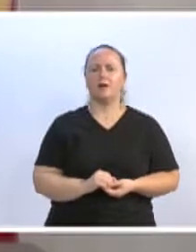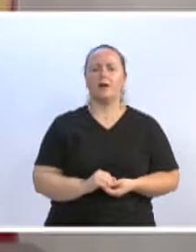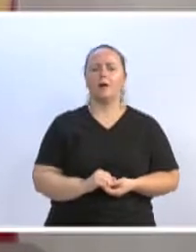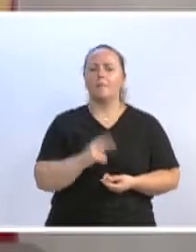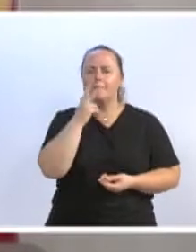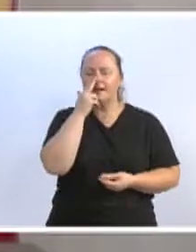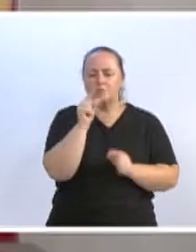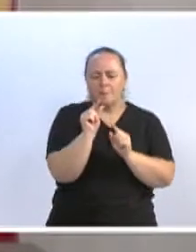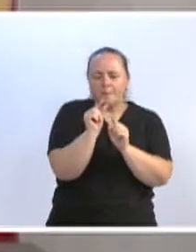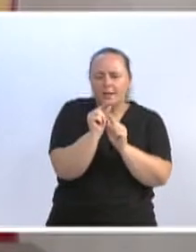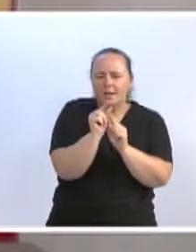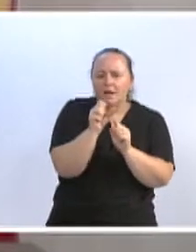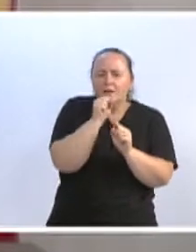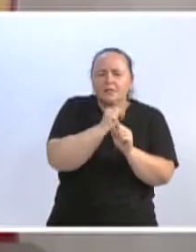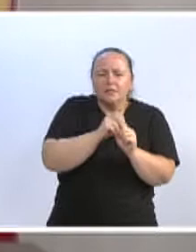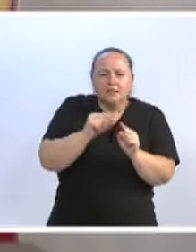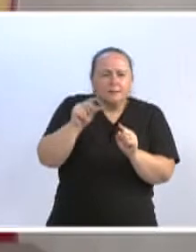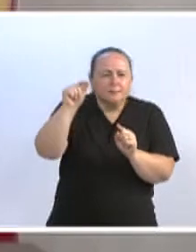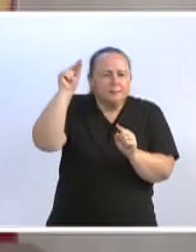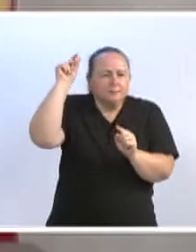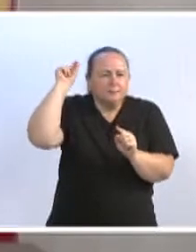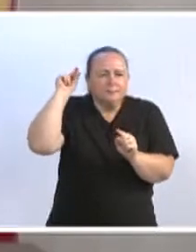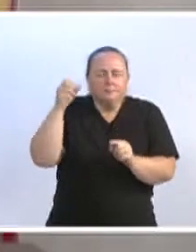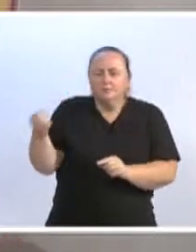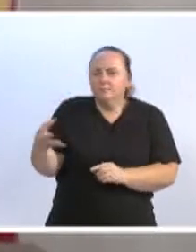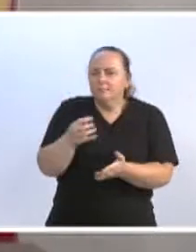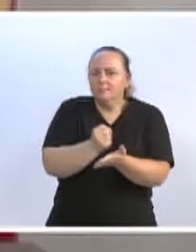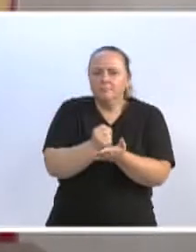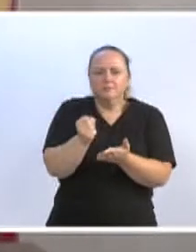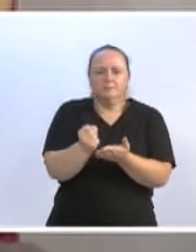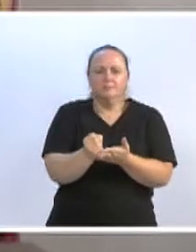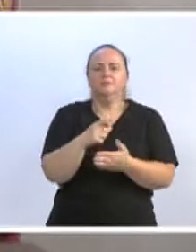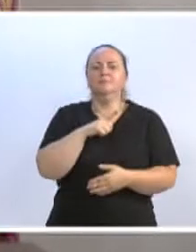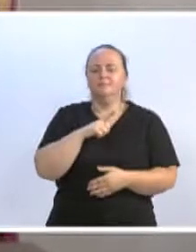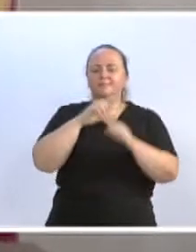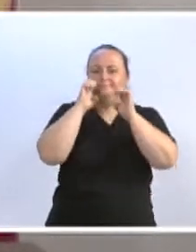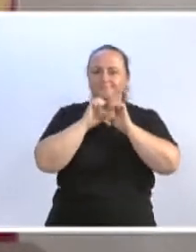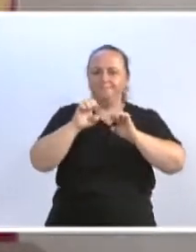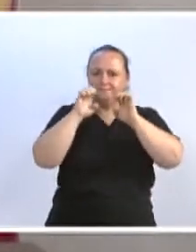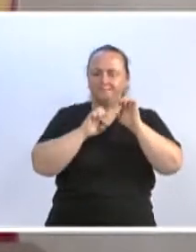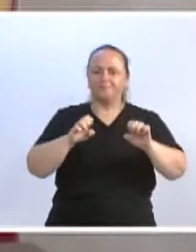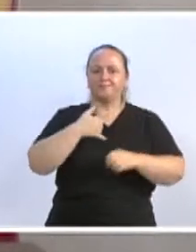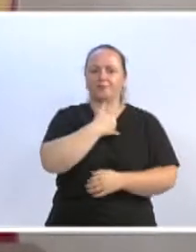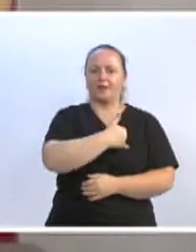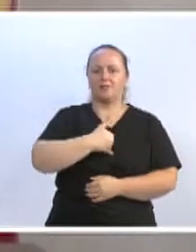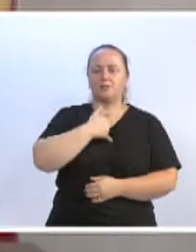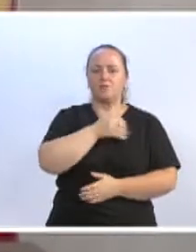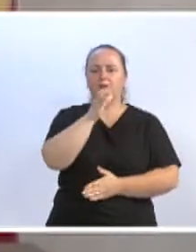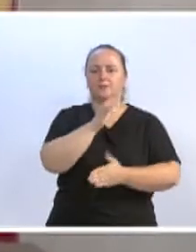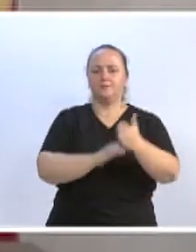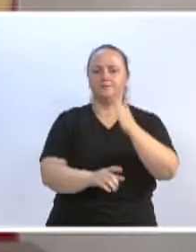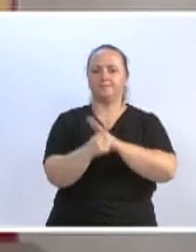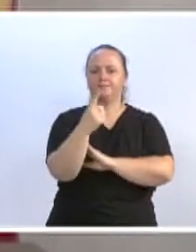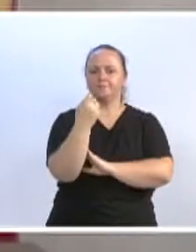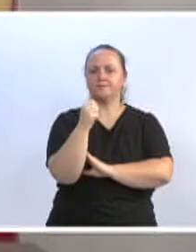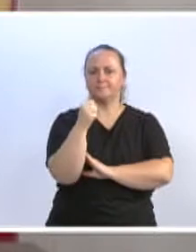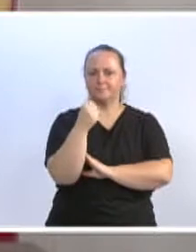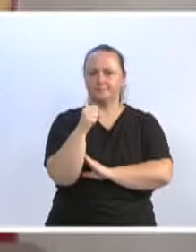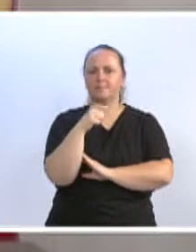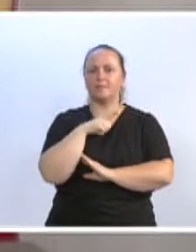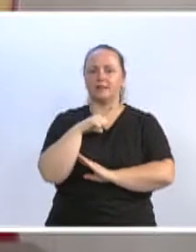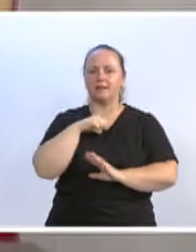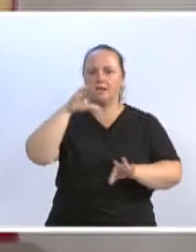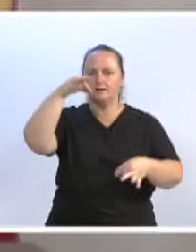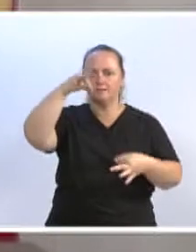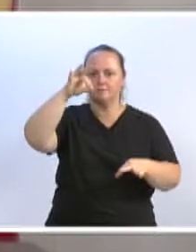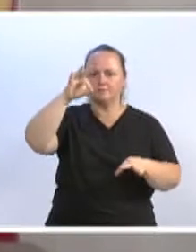mais antigo que nós temos do Novo Testamento é um trechinho do Evangelho de João, capítulo 18, que dos dois lados tem trechos do